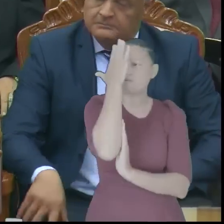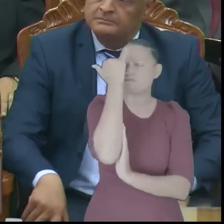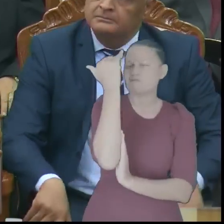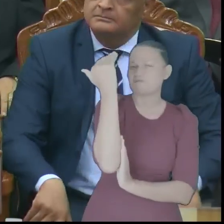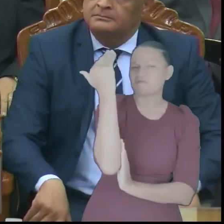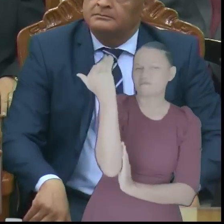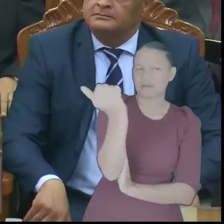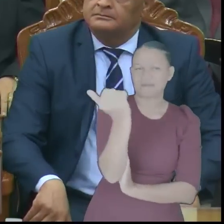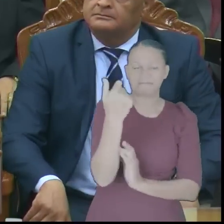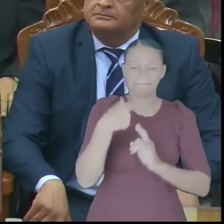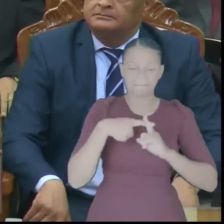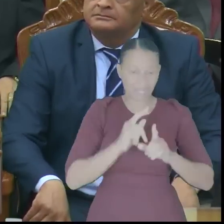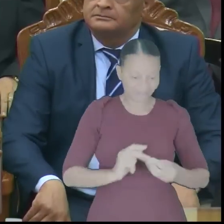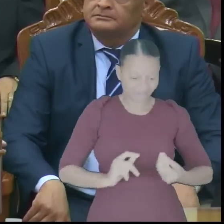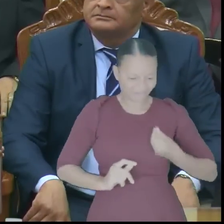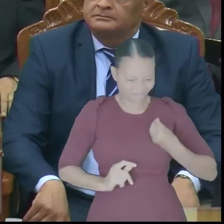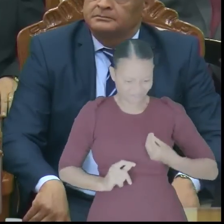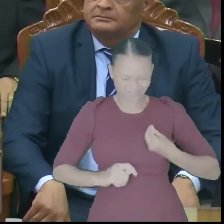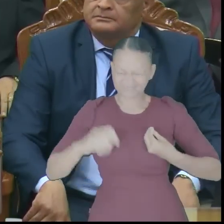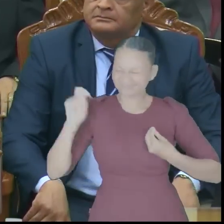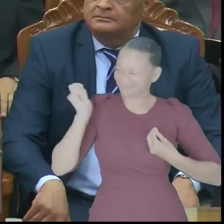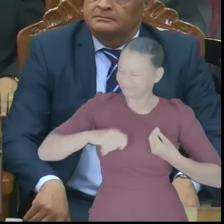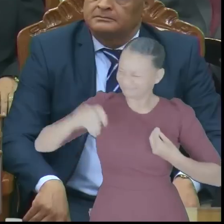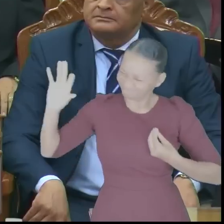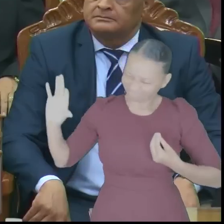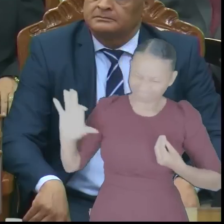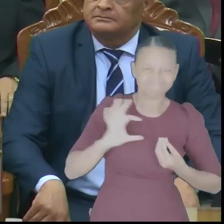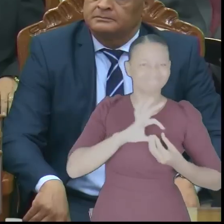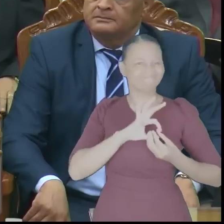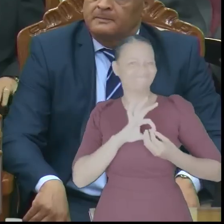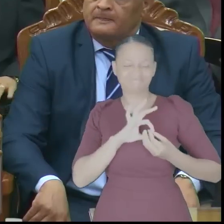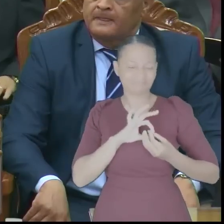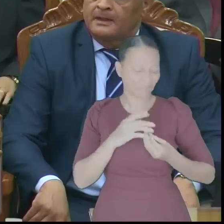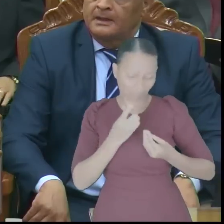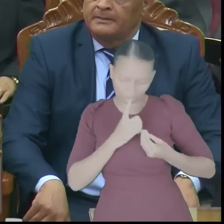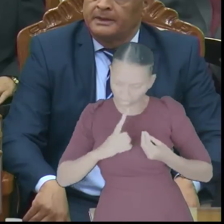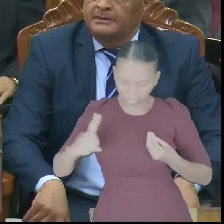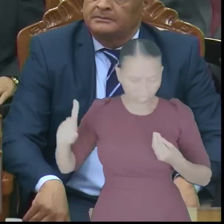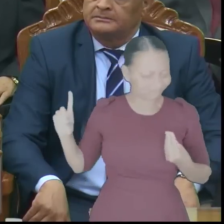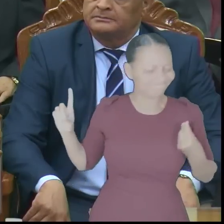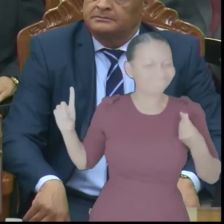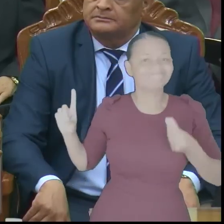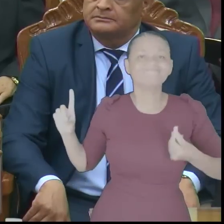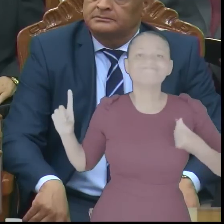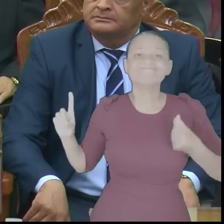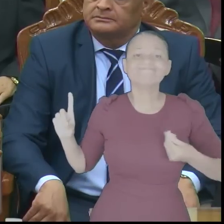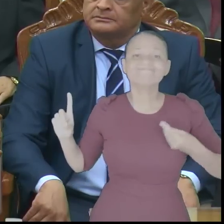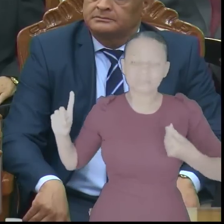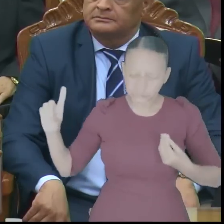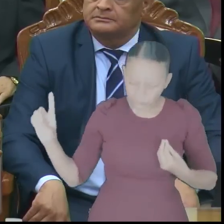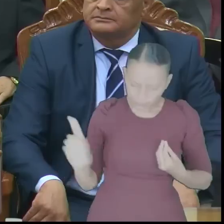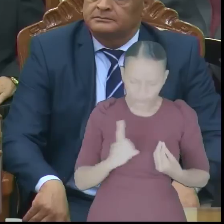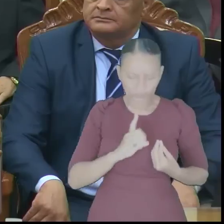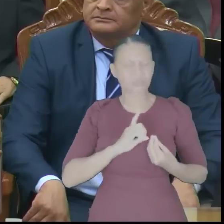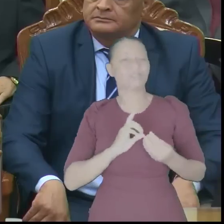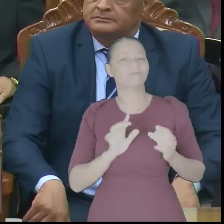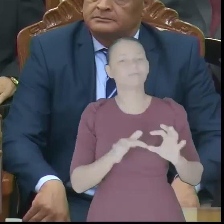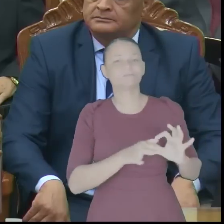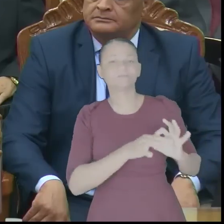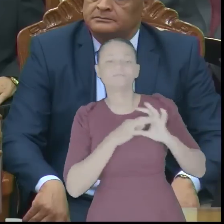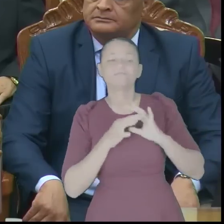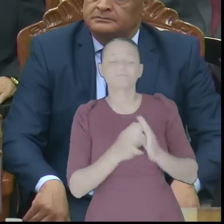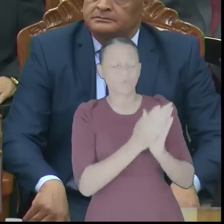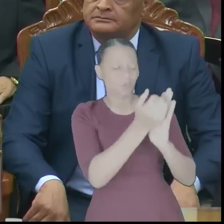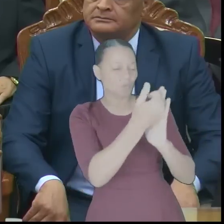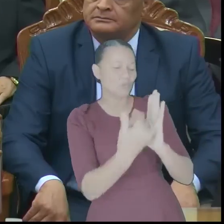em Deus. Só Deus é a fonte de vida. Você não tem vida fora de Deus. Só em Deus há vida. A Bíblia